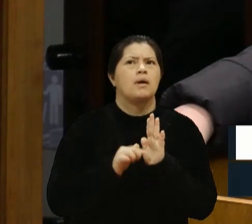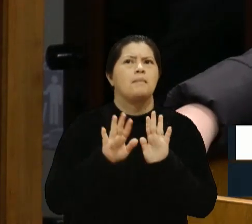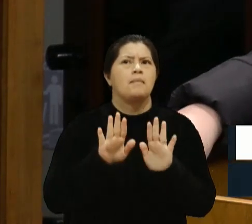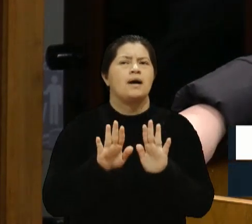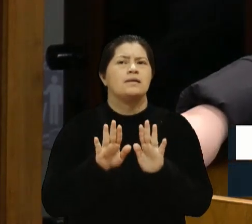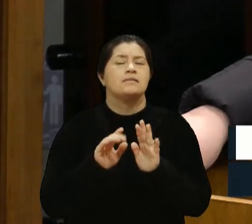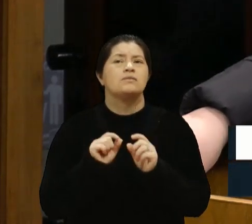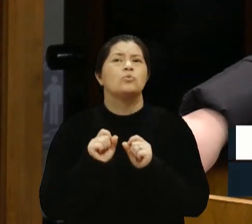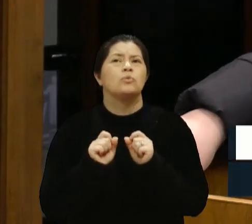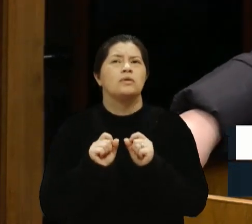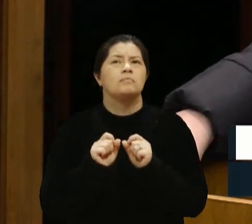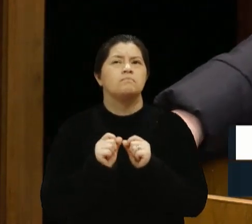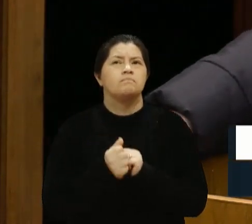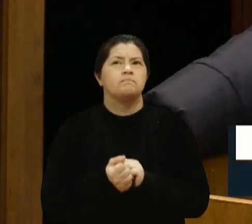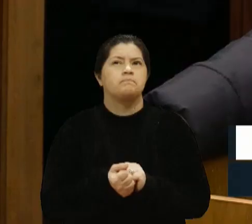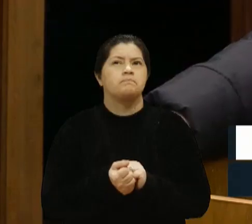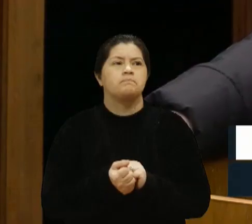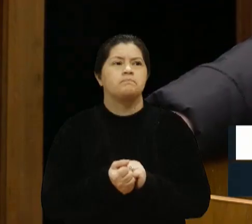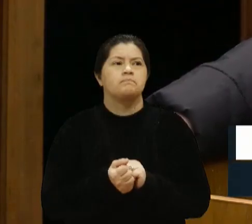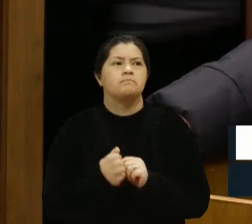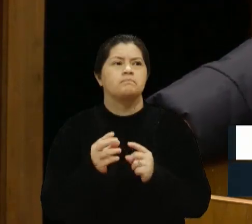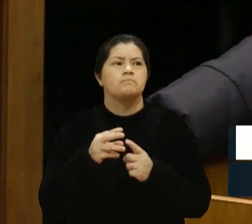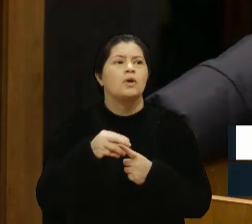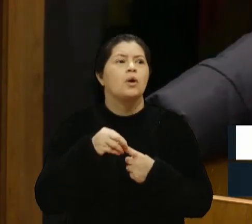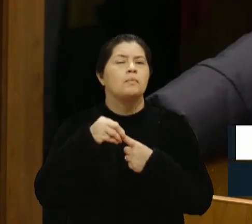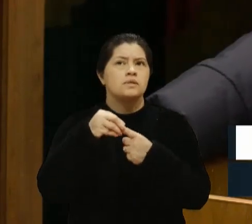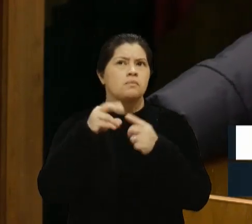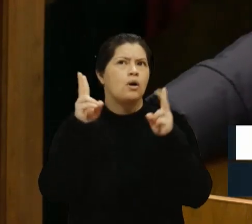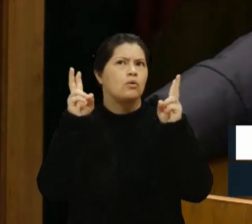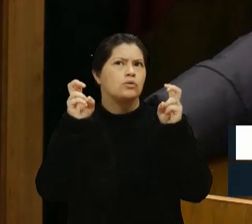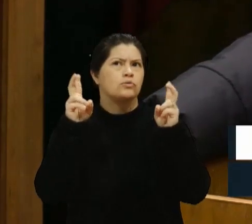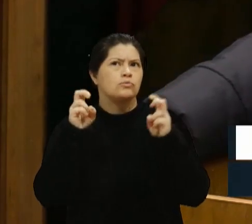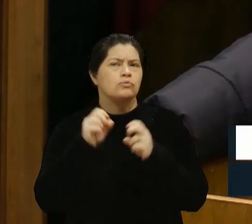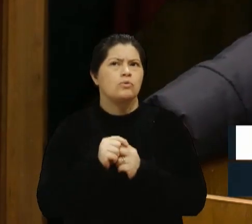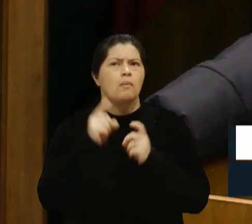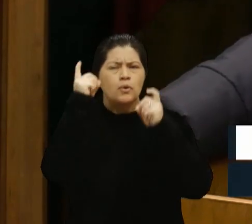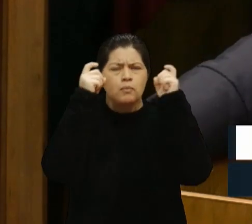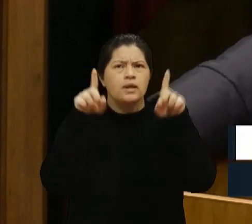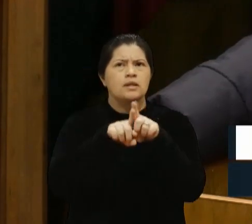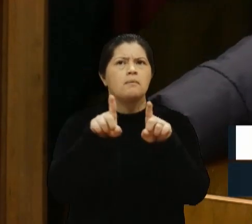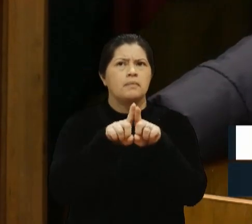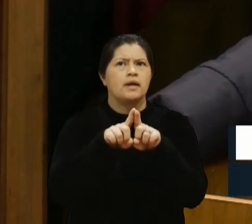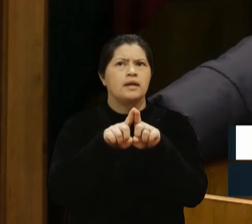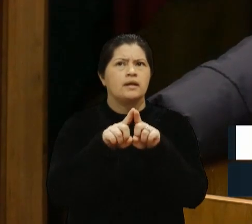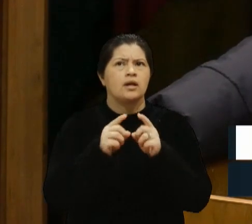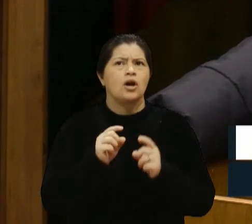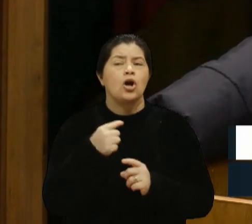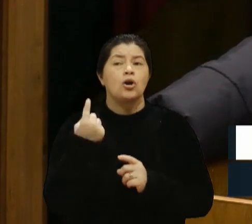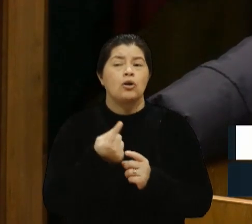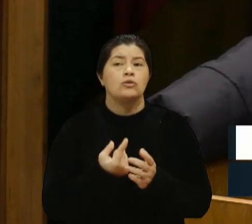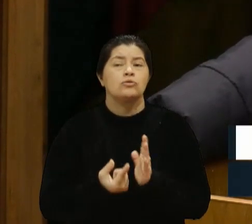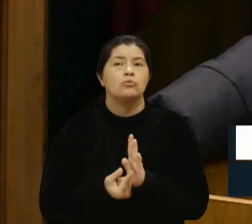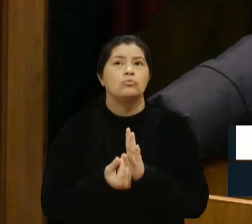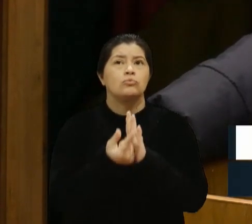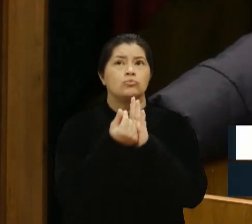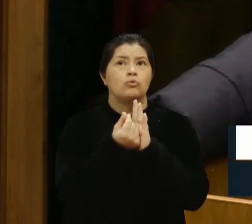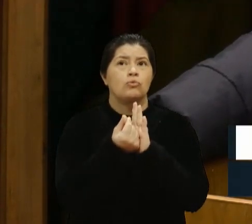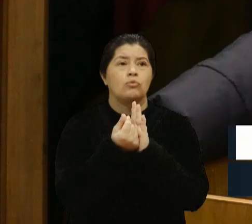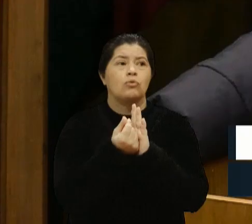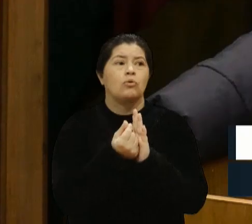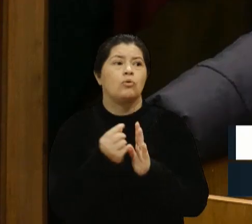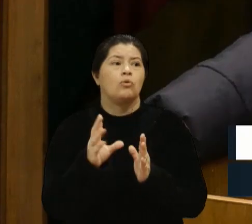cerne da questão. O vereador D'Ambrosio trouxe uma preocupação que eu também tenho, que é sobre nós pleitearmos recursos a nível de Estado e a nível